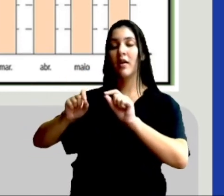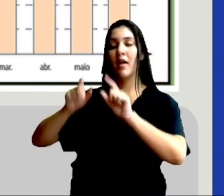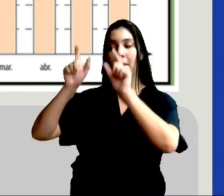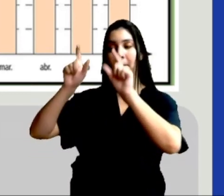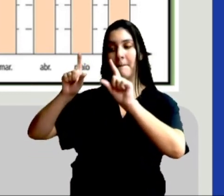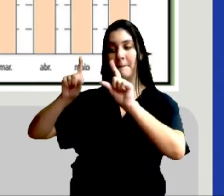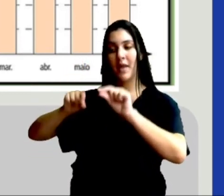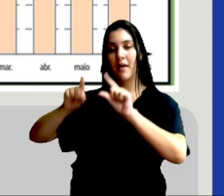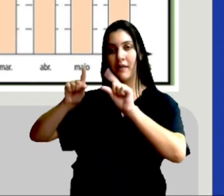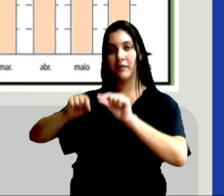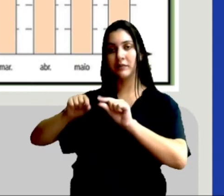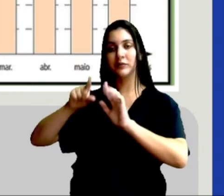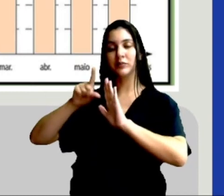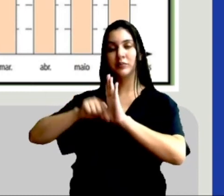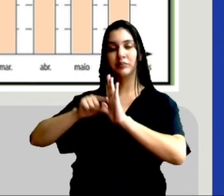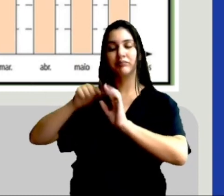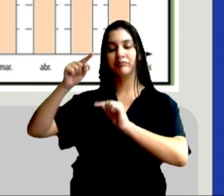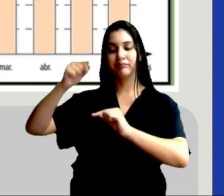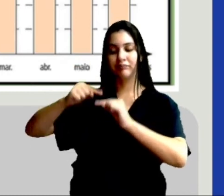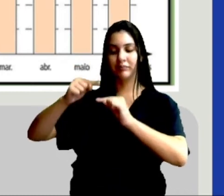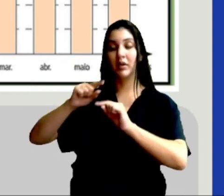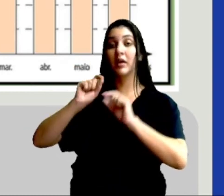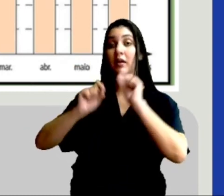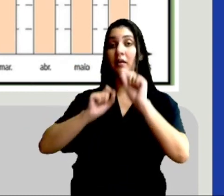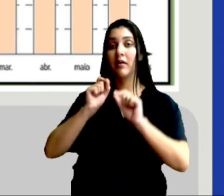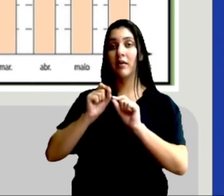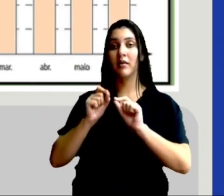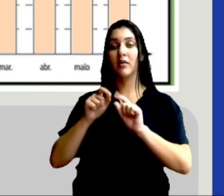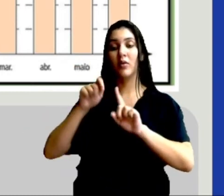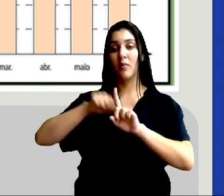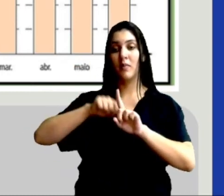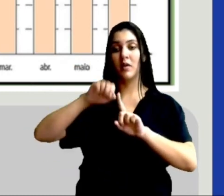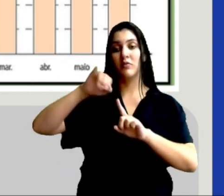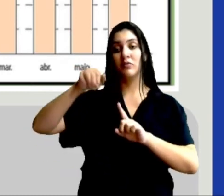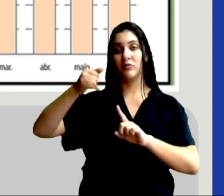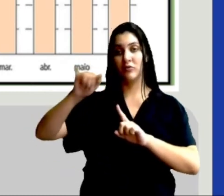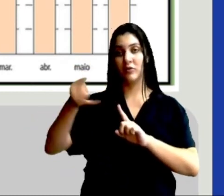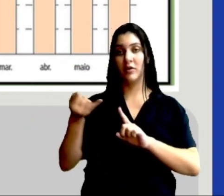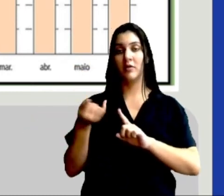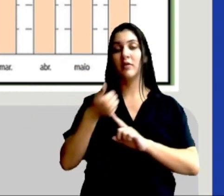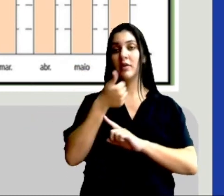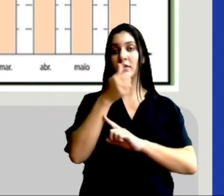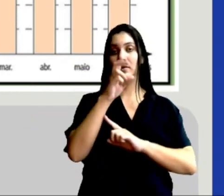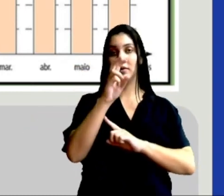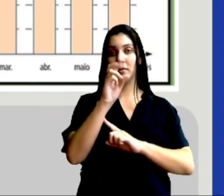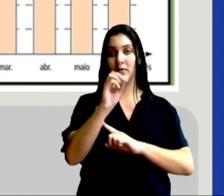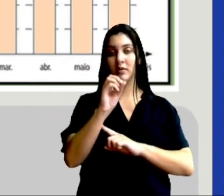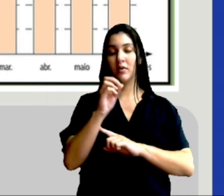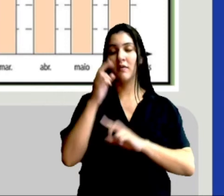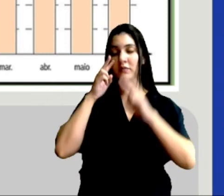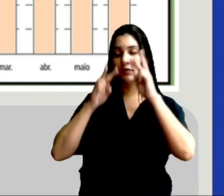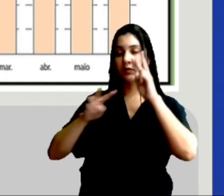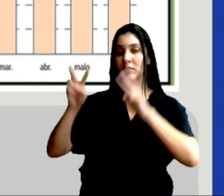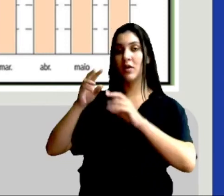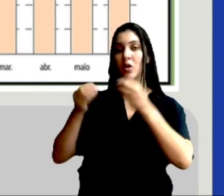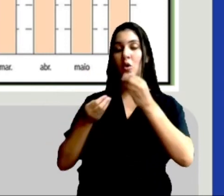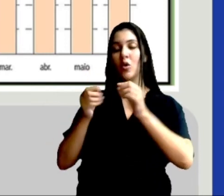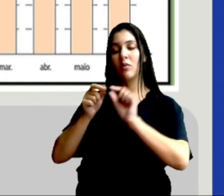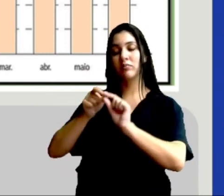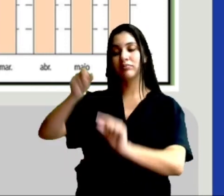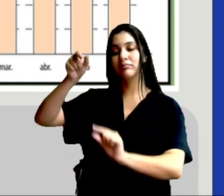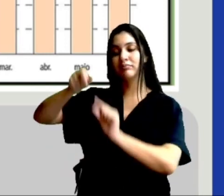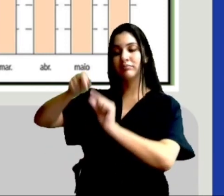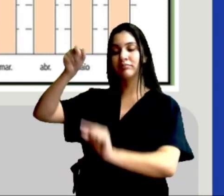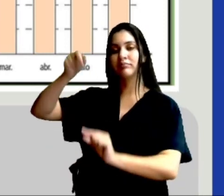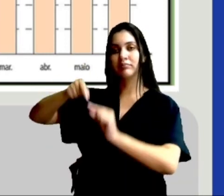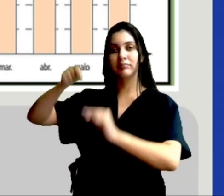mais baixa, mais curta. Quem é? A de janeiro, que é 150. Olha como ela vai dentro. As barrinhas vão